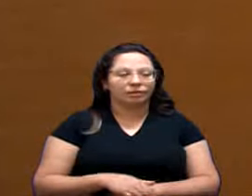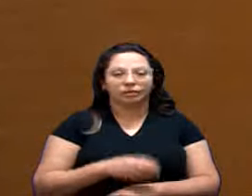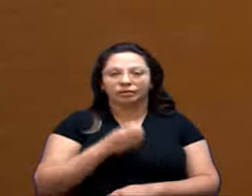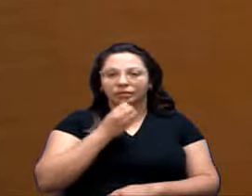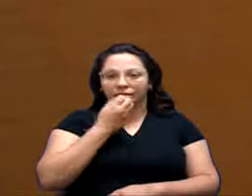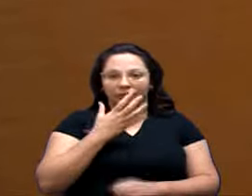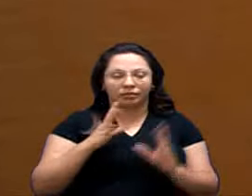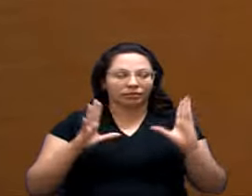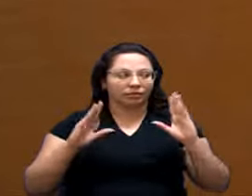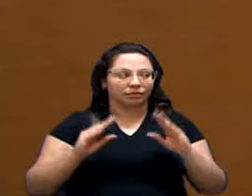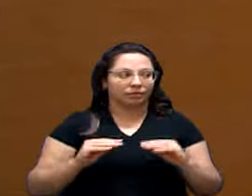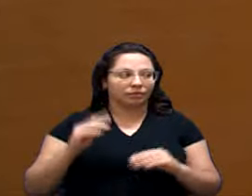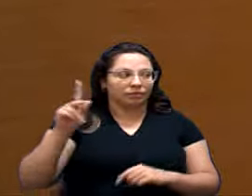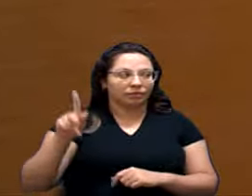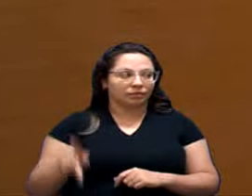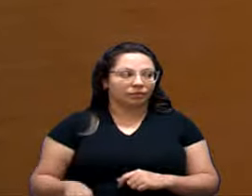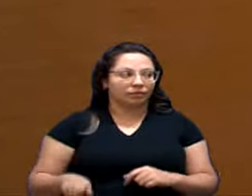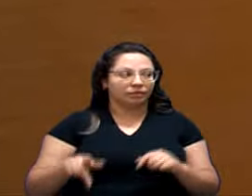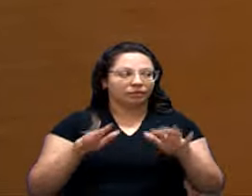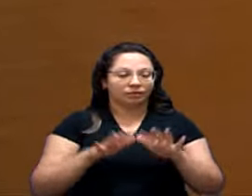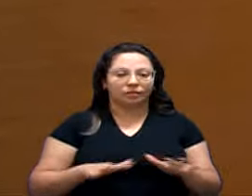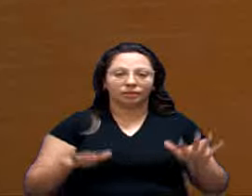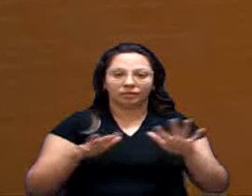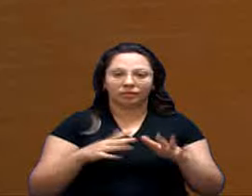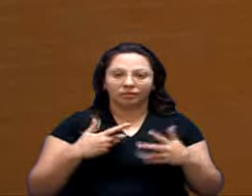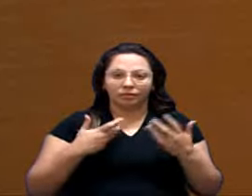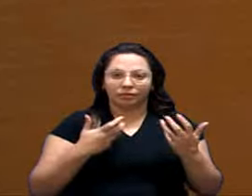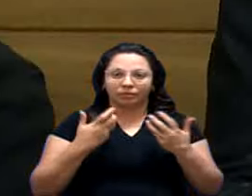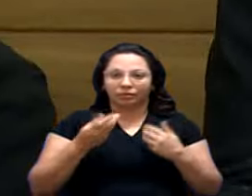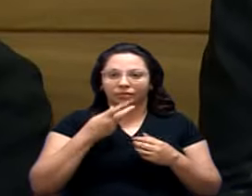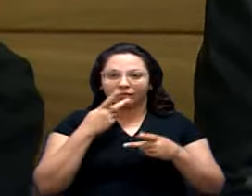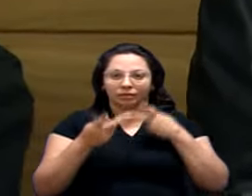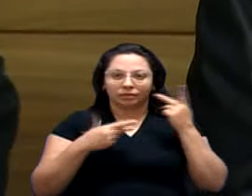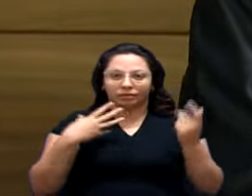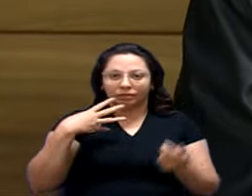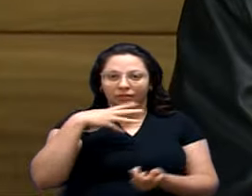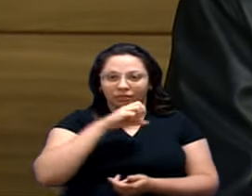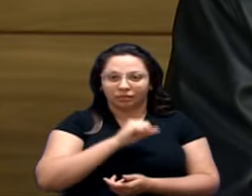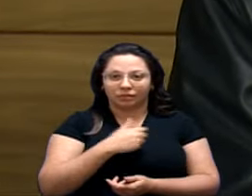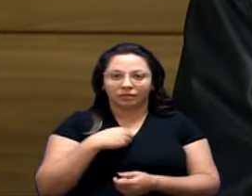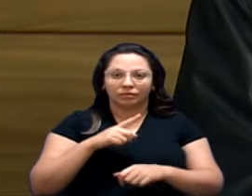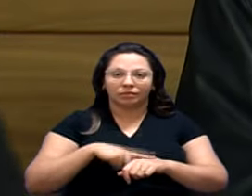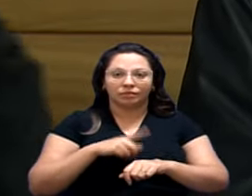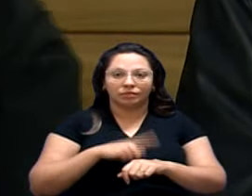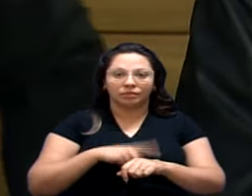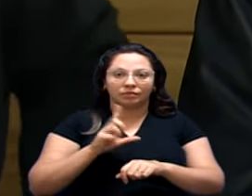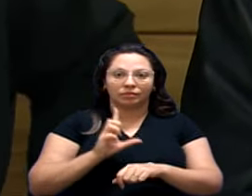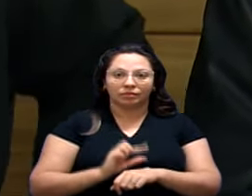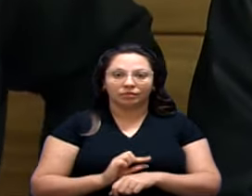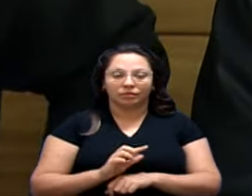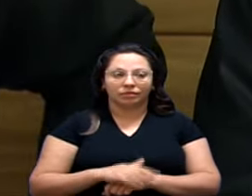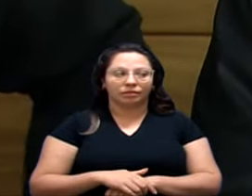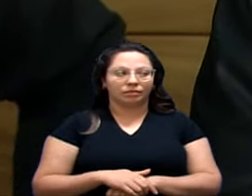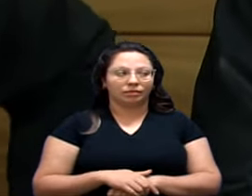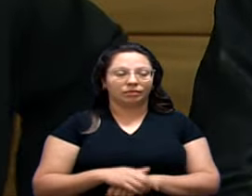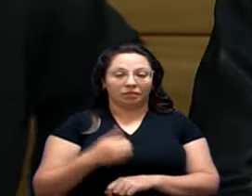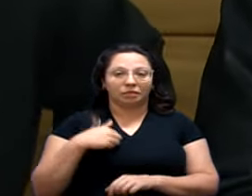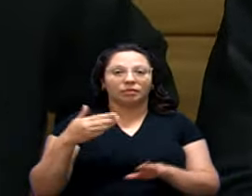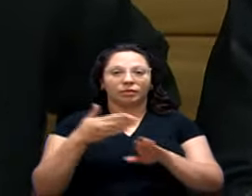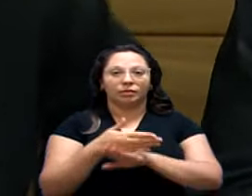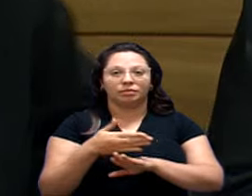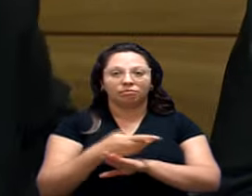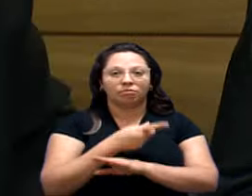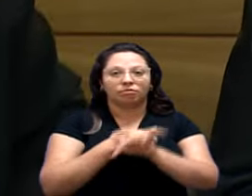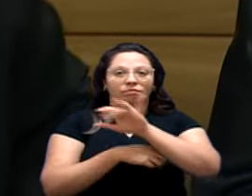noite senhor presidente eh vou fazer um comentário rápido aqui eu tenho algum tempo já ido na secretaria do meio ambiente